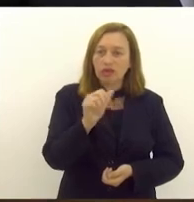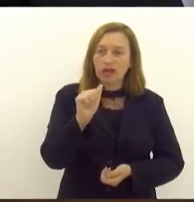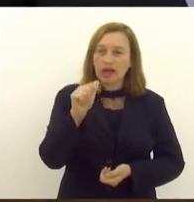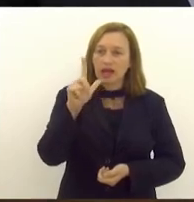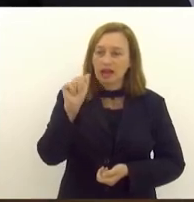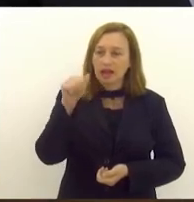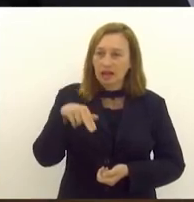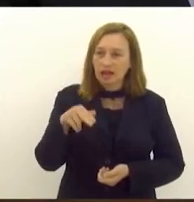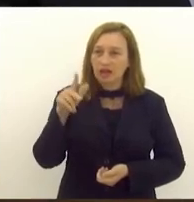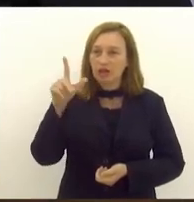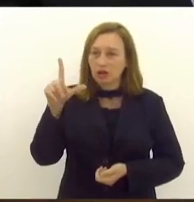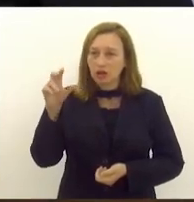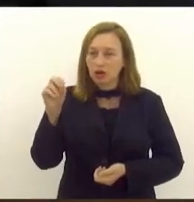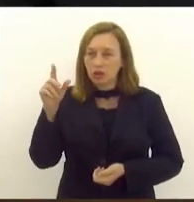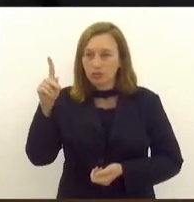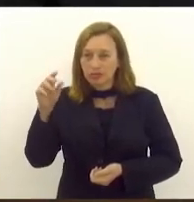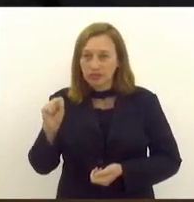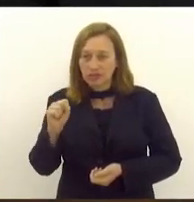Alan Lopes